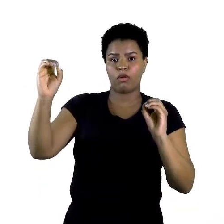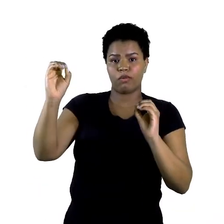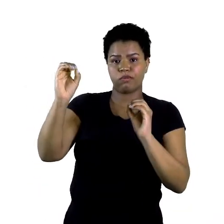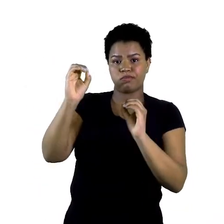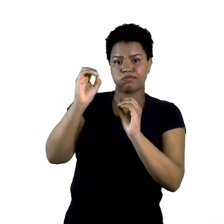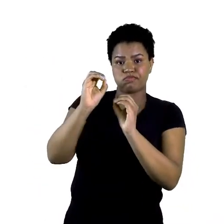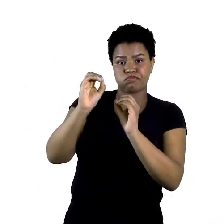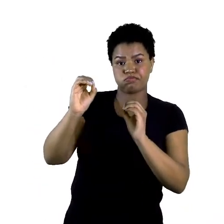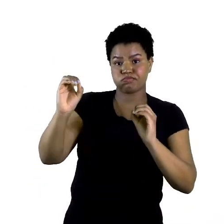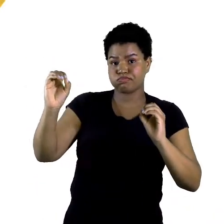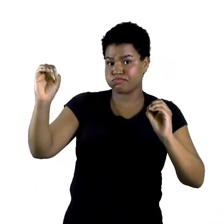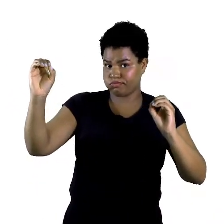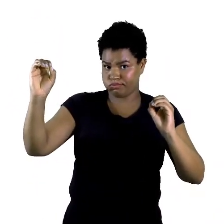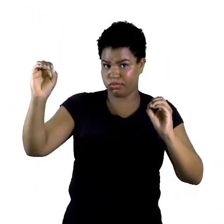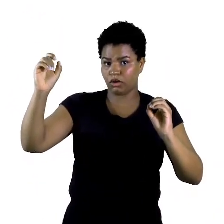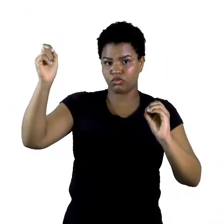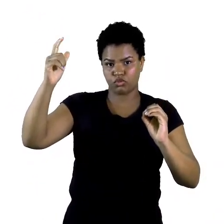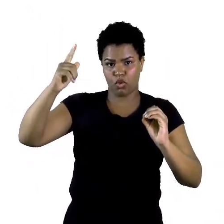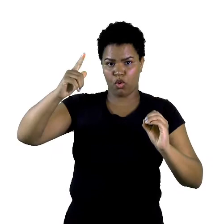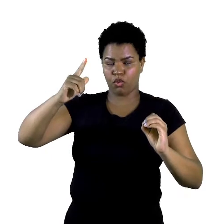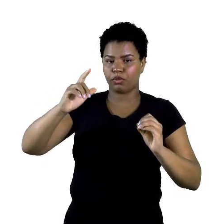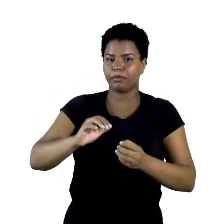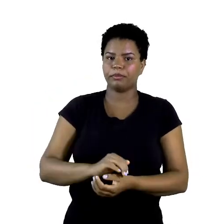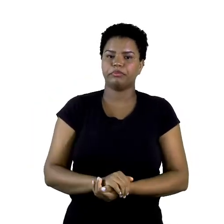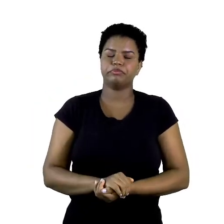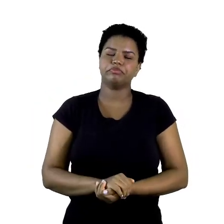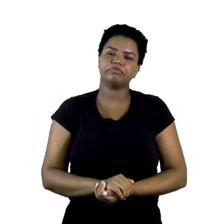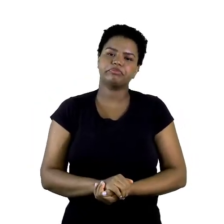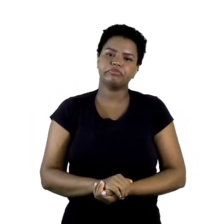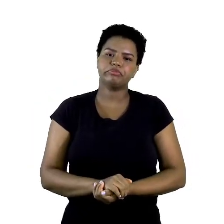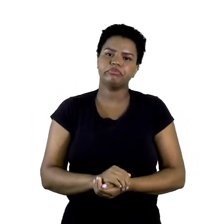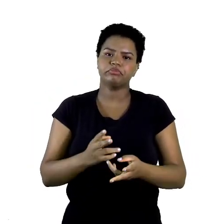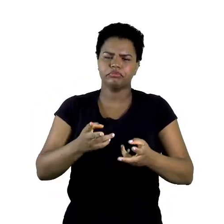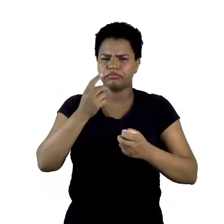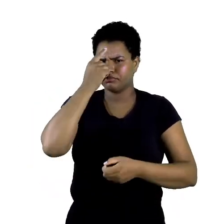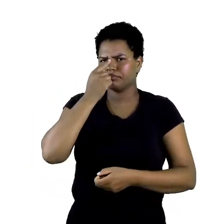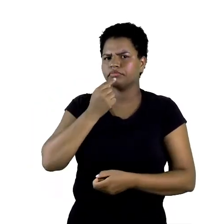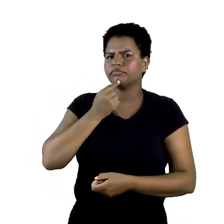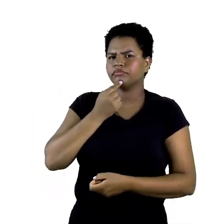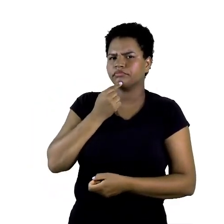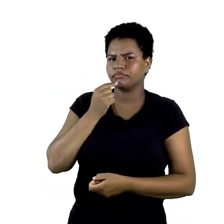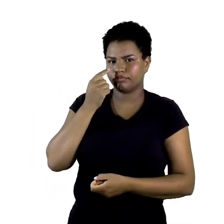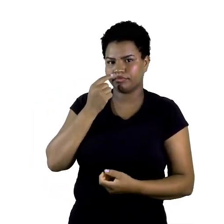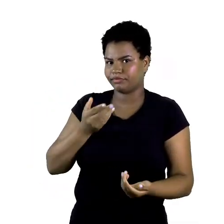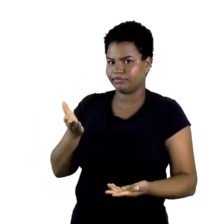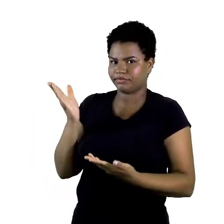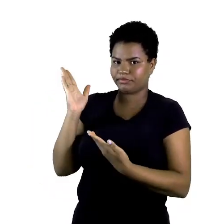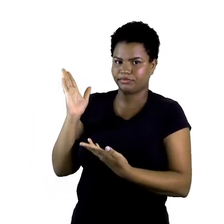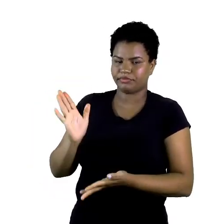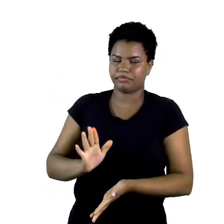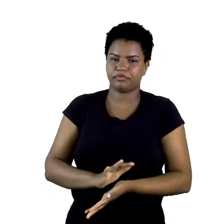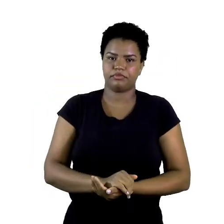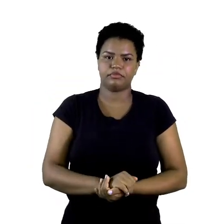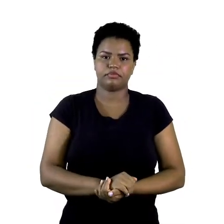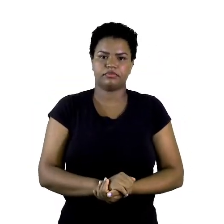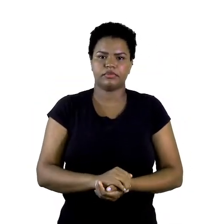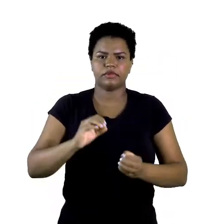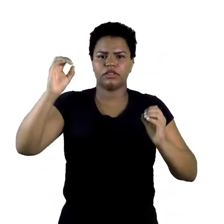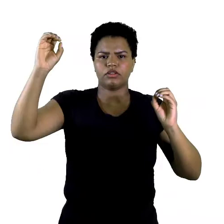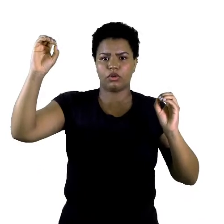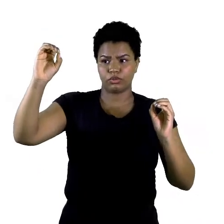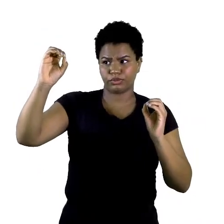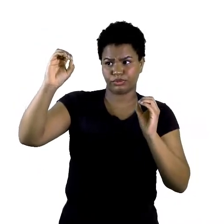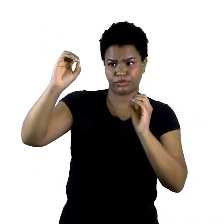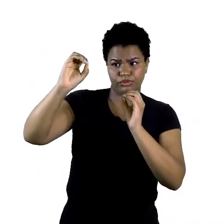do Sol. Observe essa imagem aí, pessoal, na tela de vocês. Quanto mais próximo do